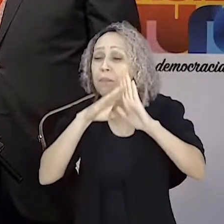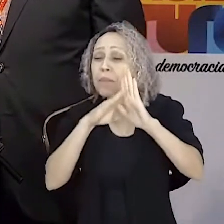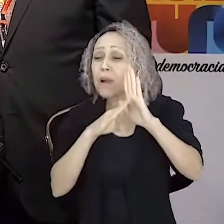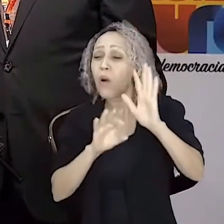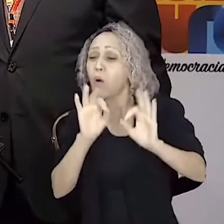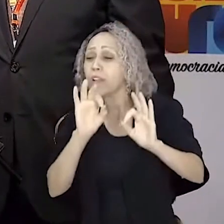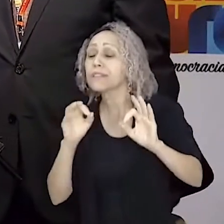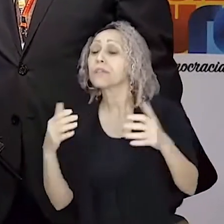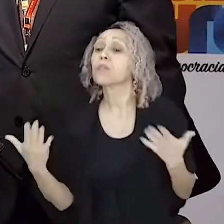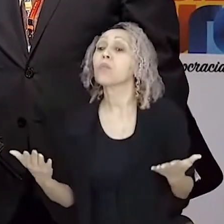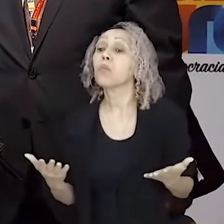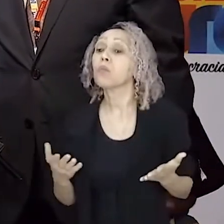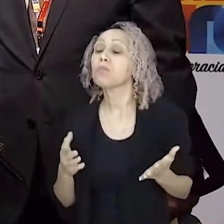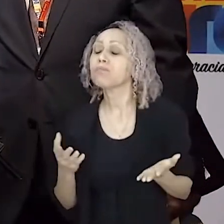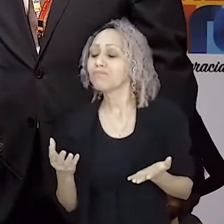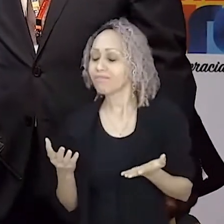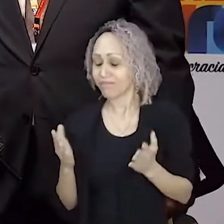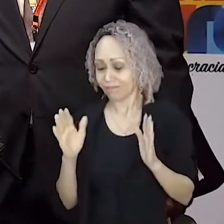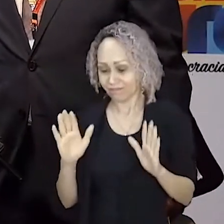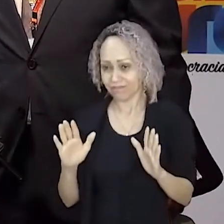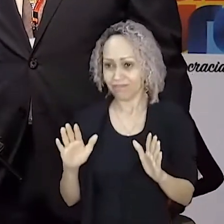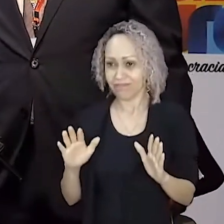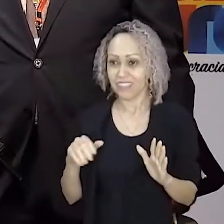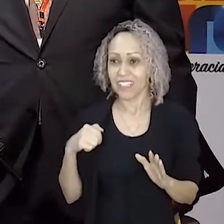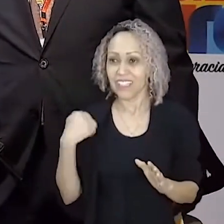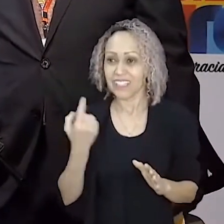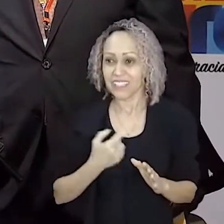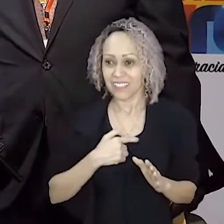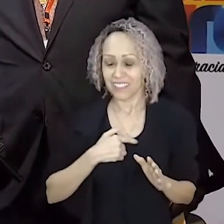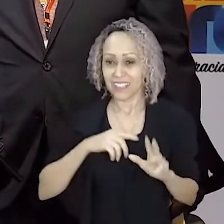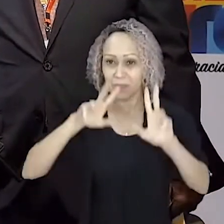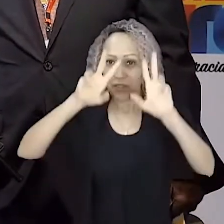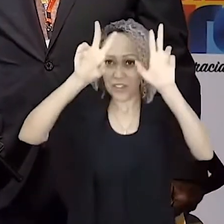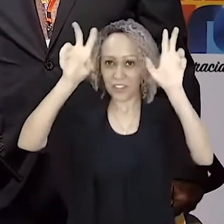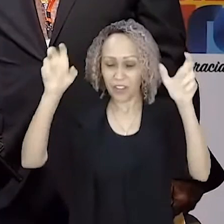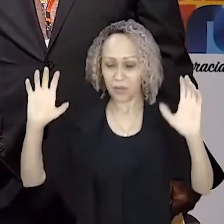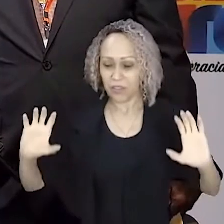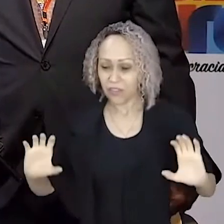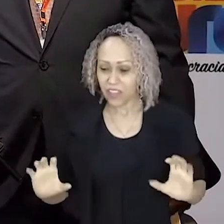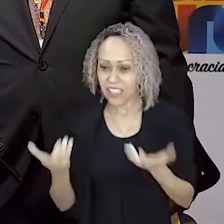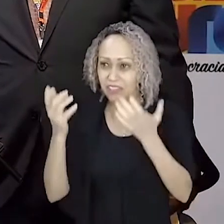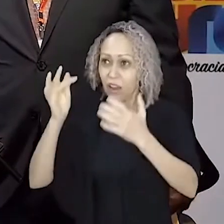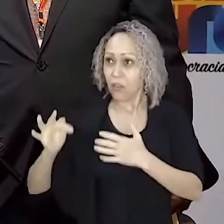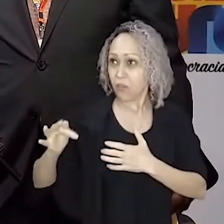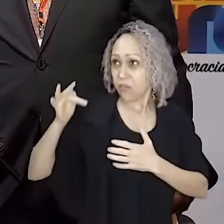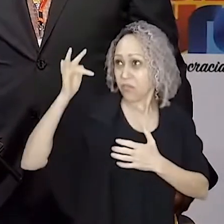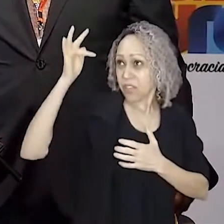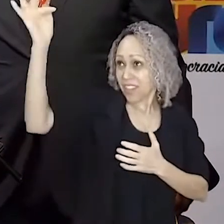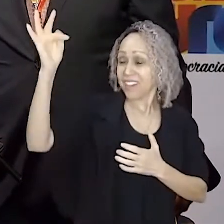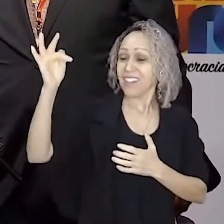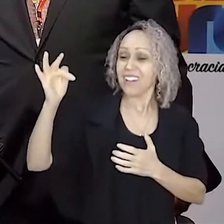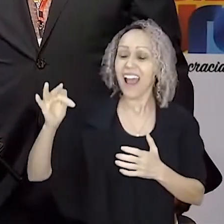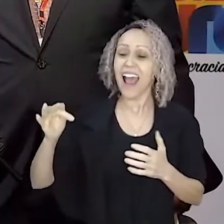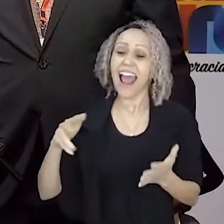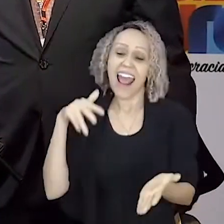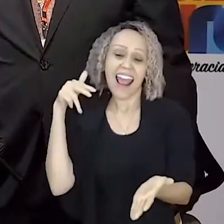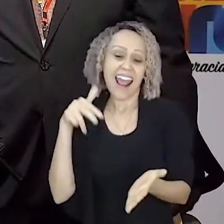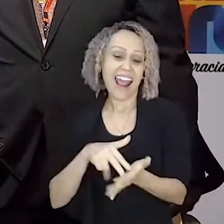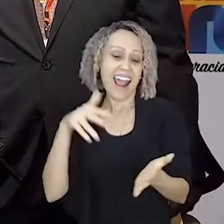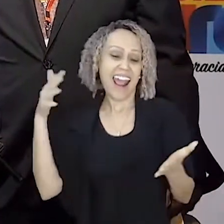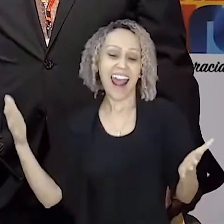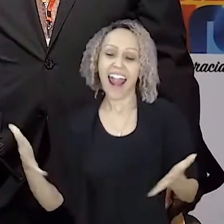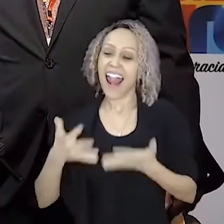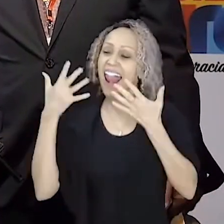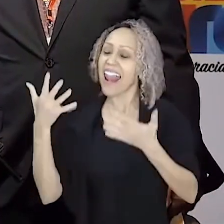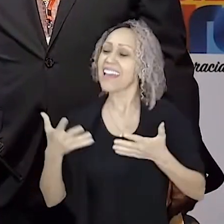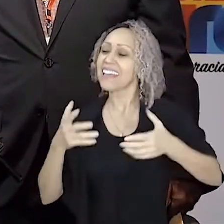É, a gente está chamando o Festival do Futuro, a alegria vai tomar posse. Então, o dia 1º de janeiro, ele vai começar com muita alegria e